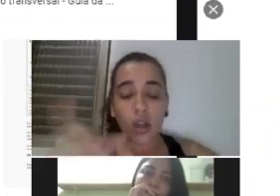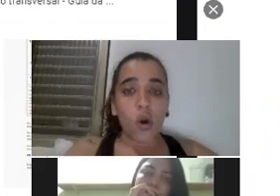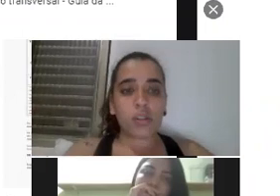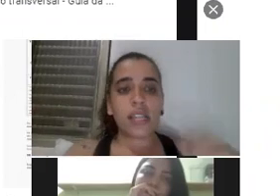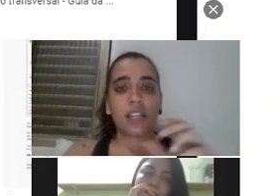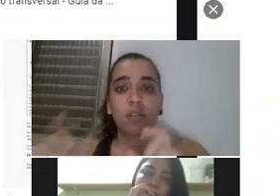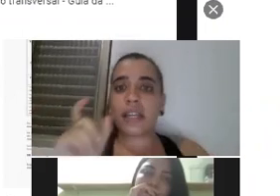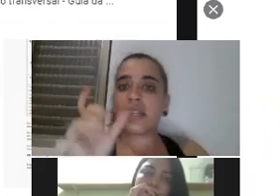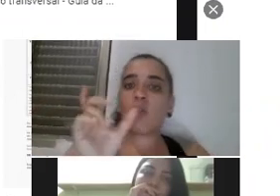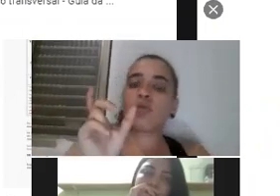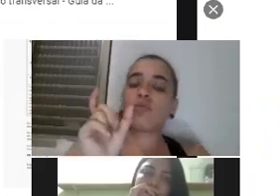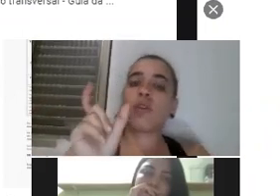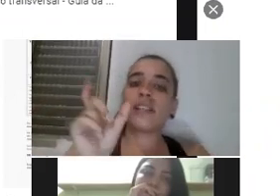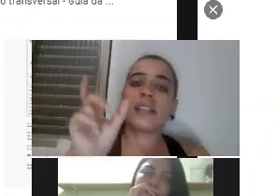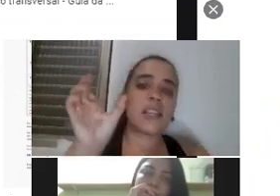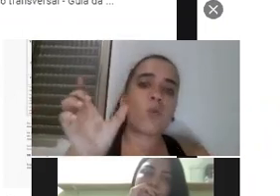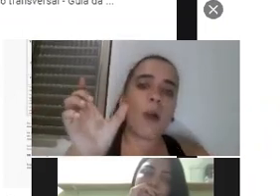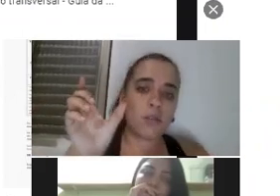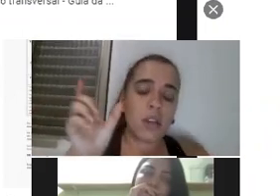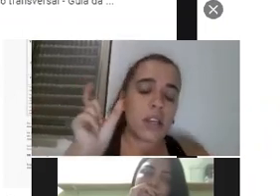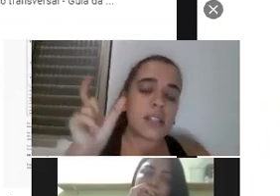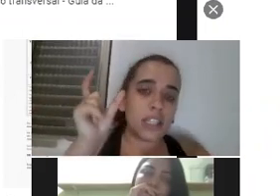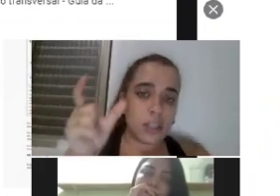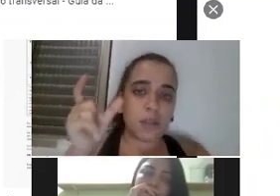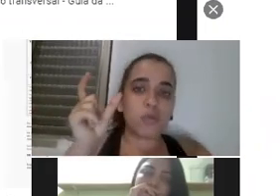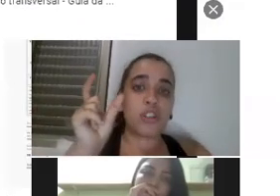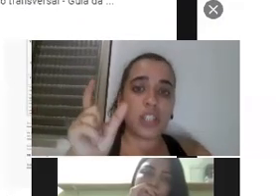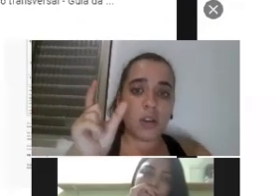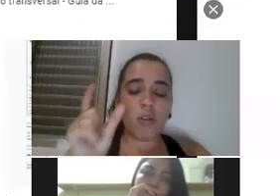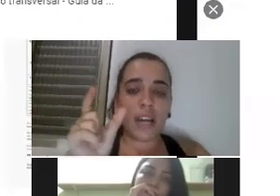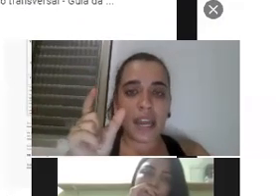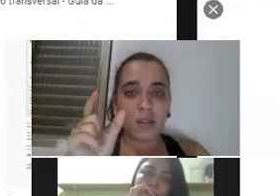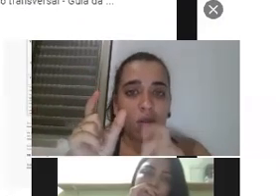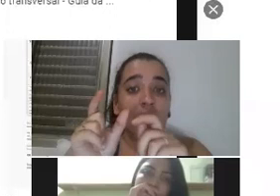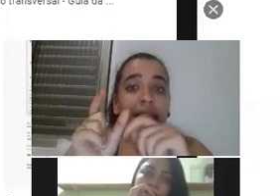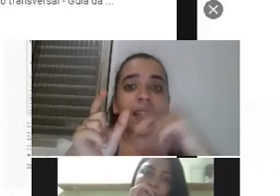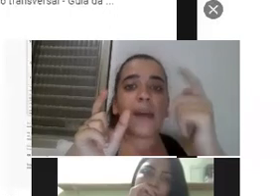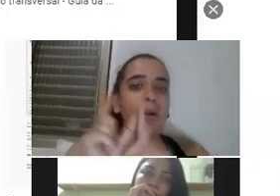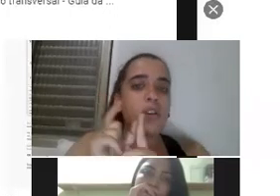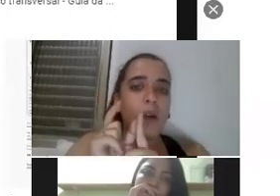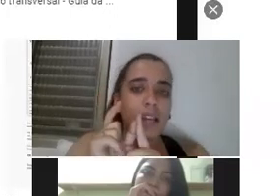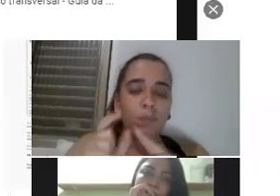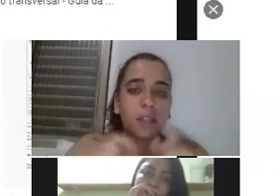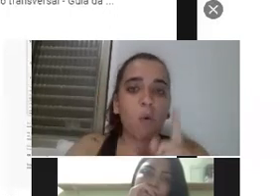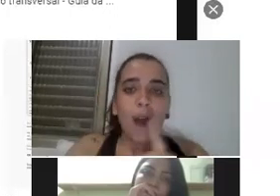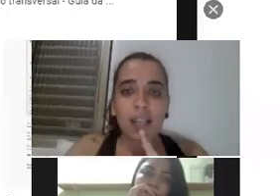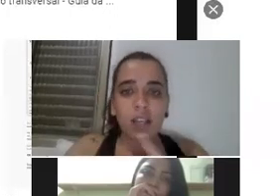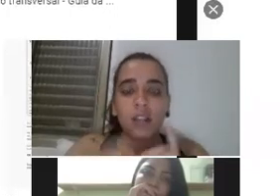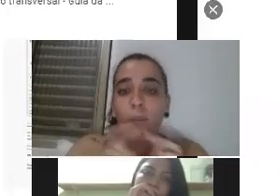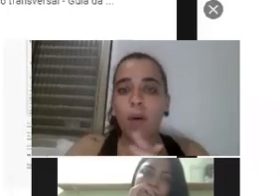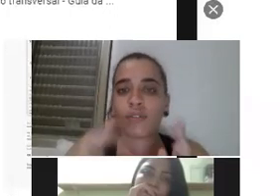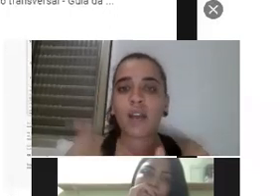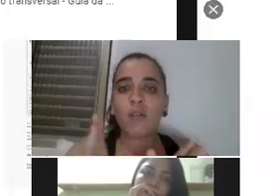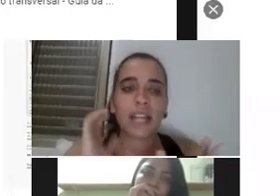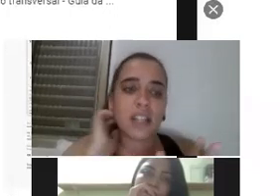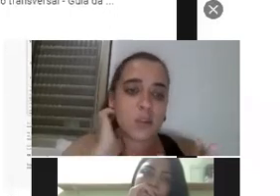centímetros. Ou seja, eu tenho que ter uns 2, 3, 4 centímetros de concreto e depois o aço, porque o aço ele